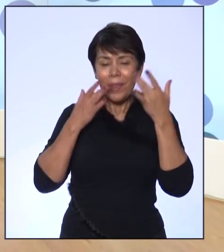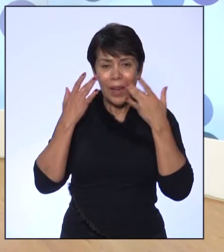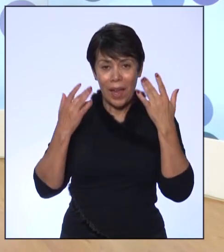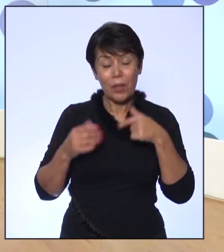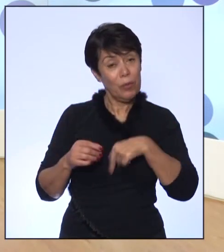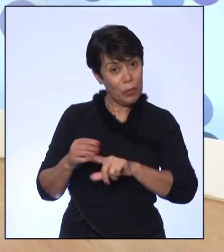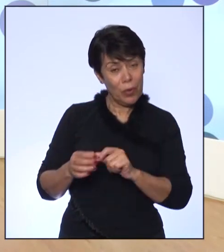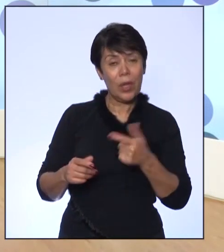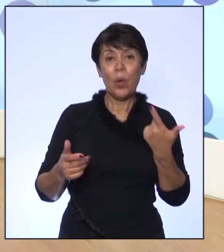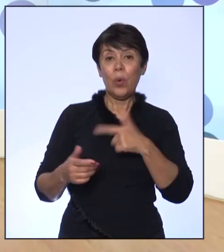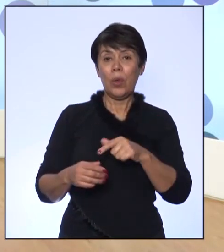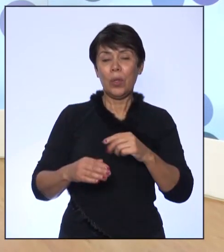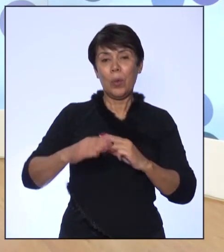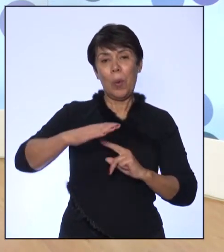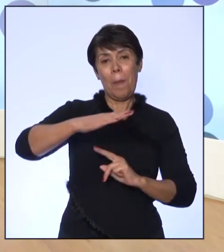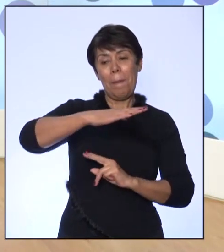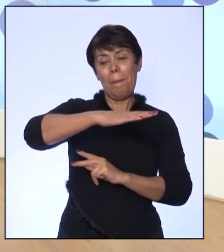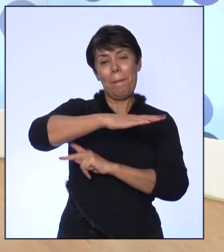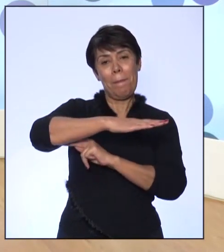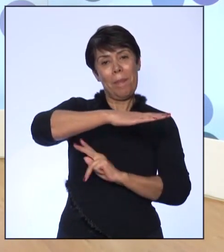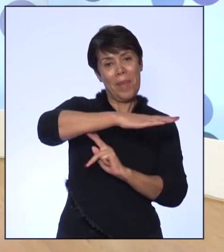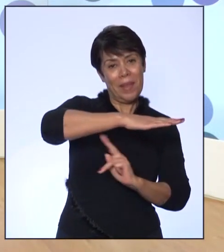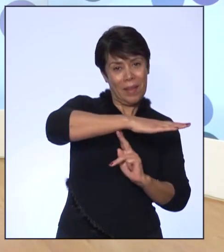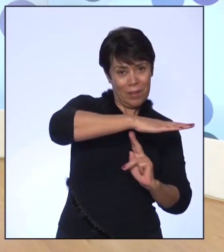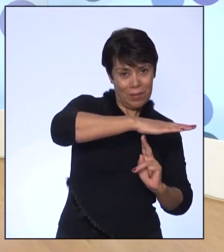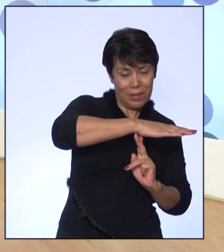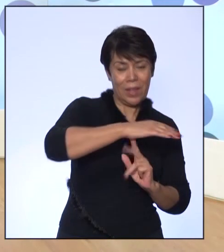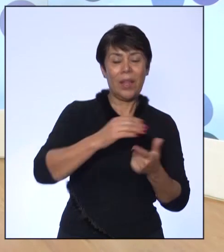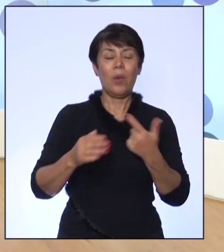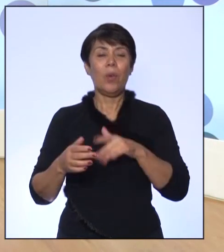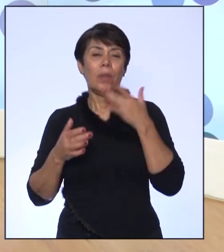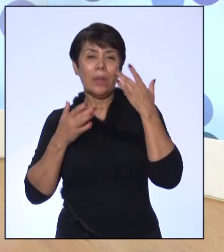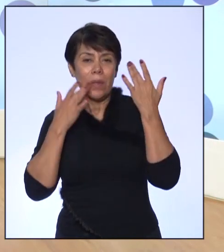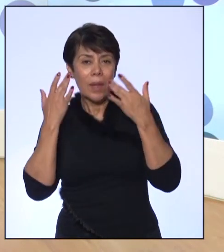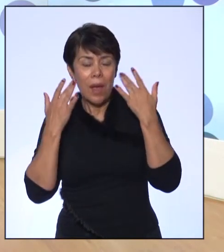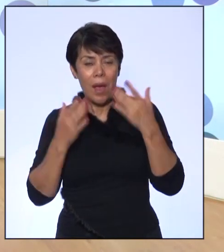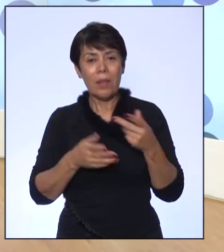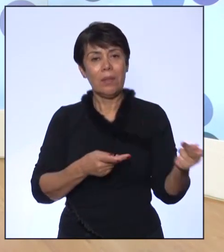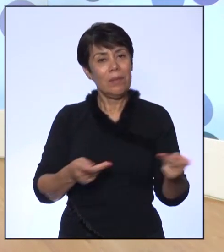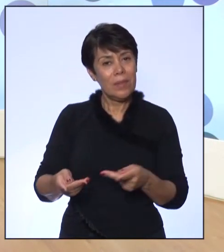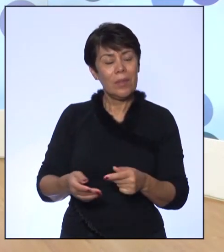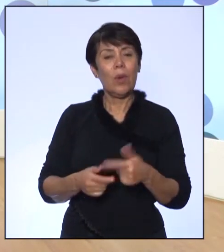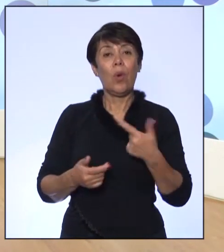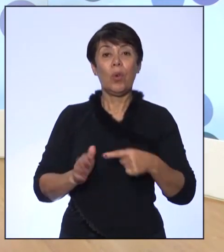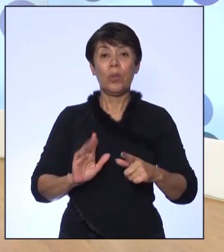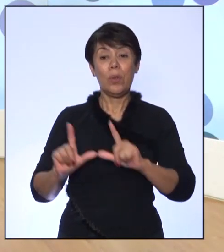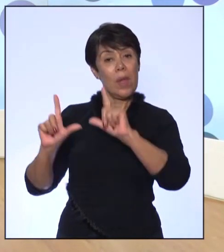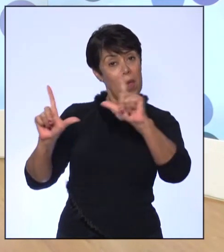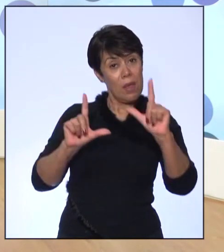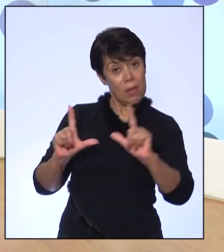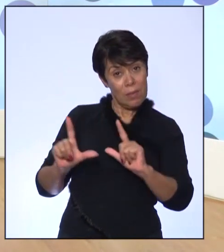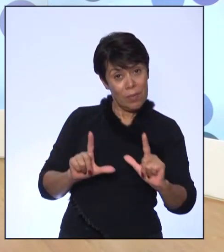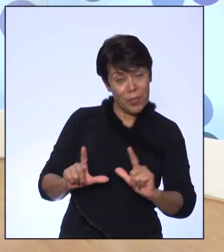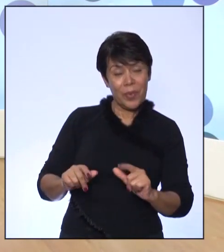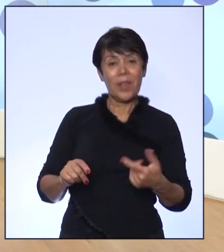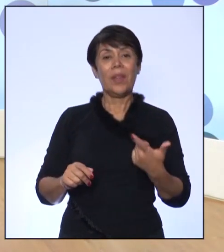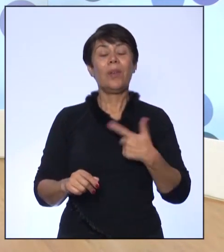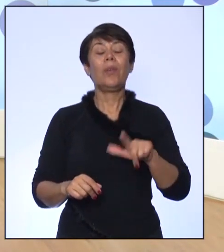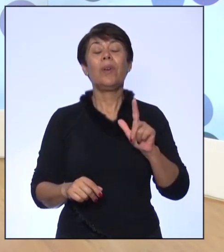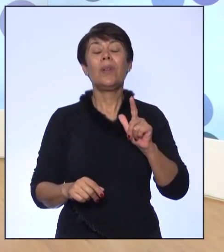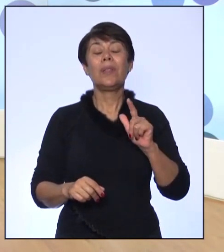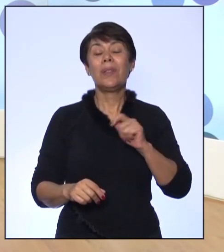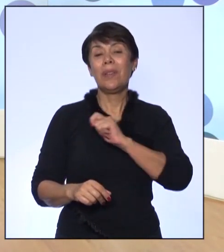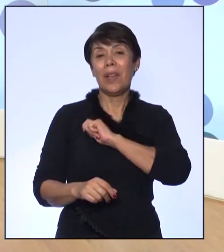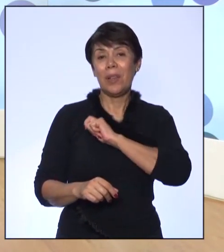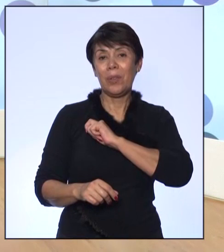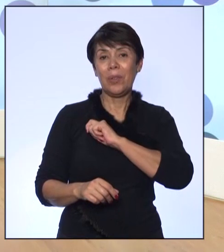foi à Pinacoteca. A Letícia foi ao teatro. O Vinícius disse que foi numa exposição. A Emily foi no